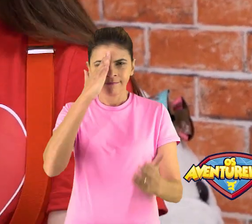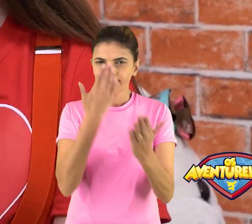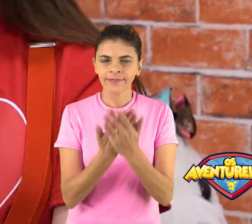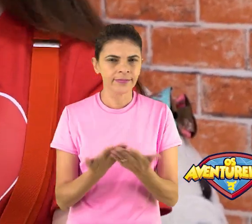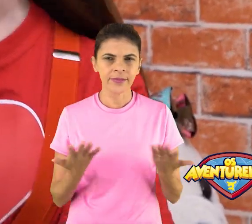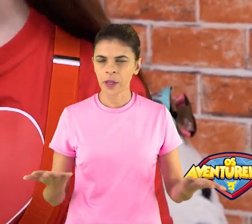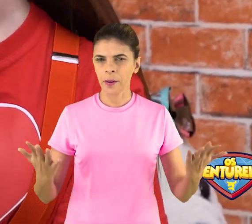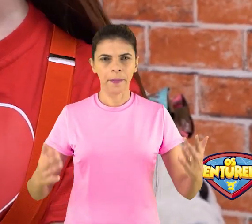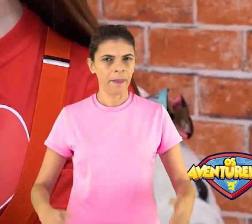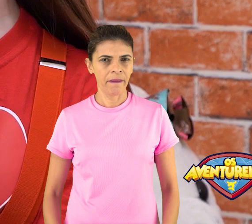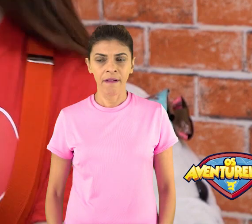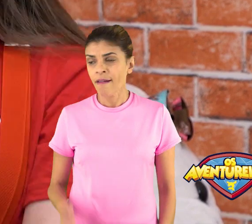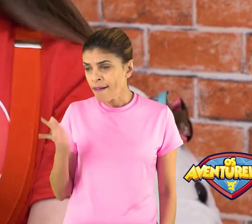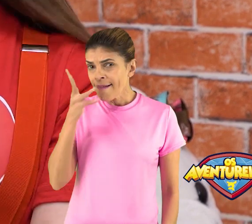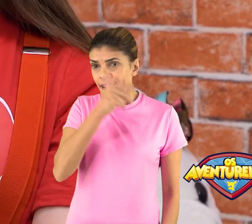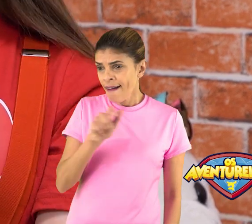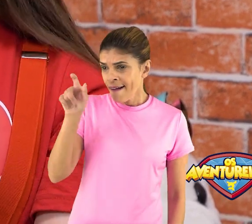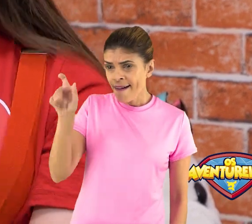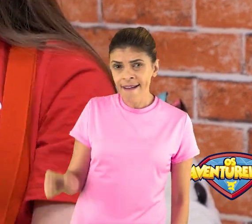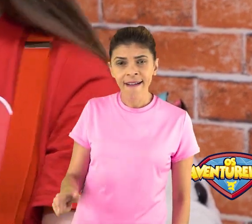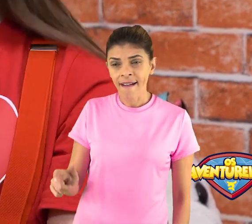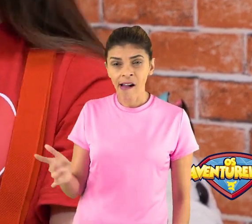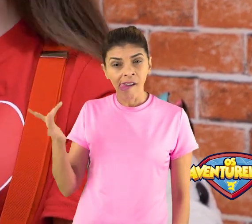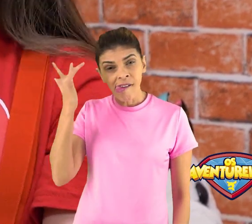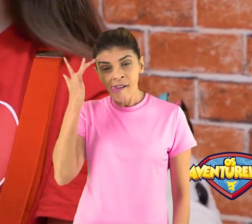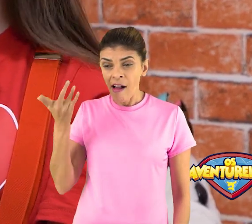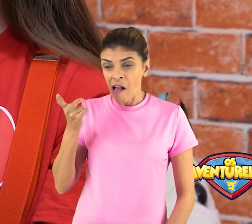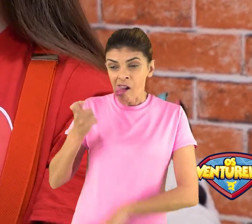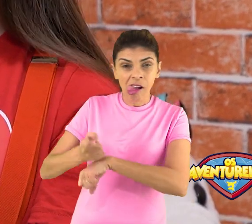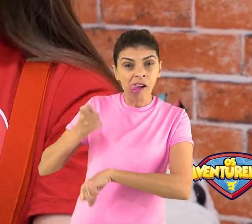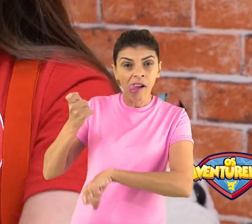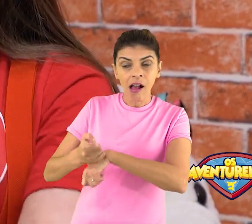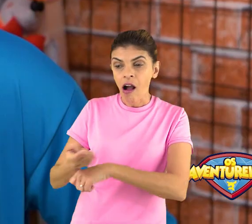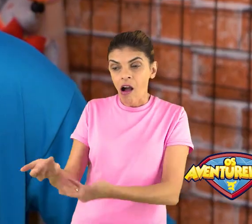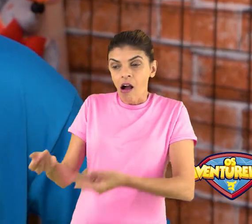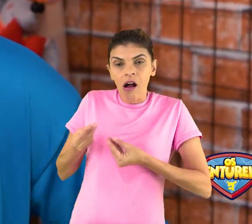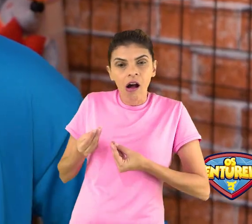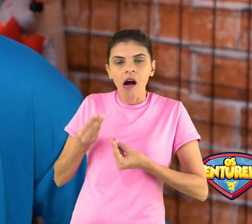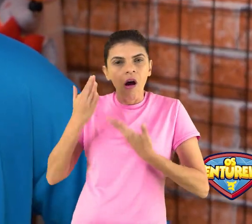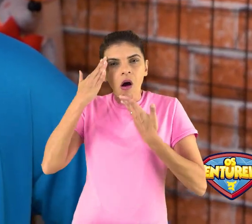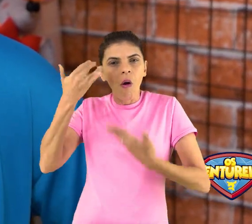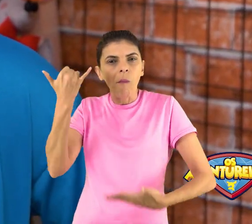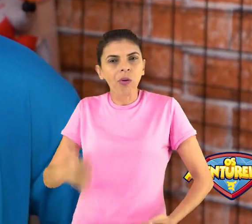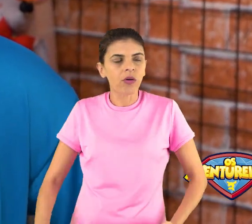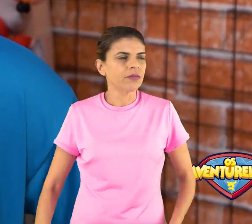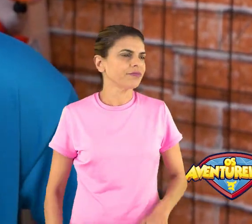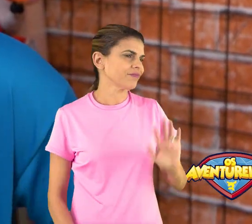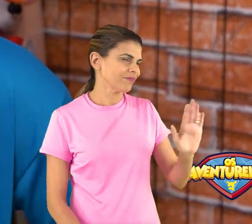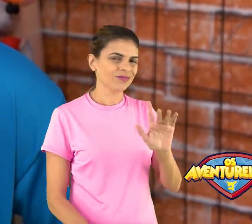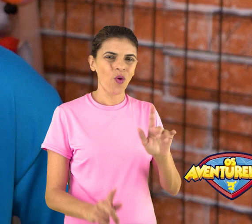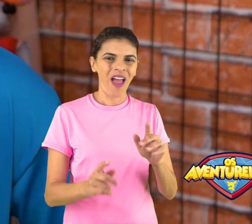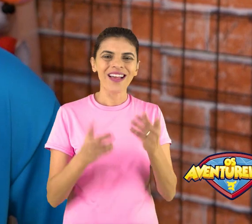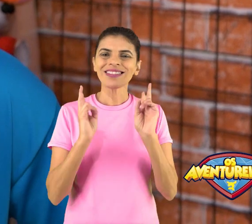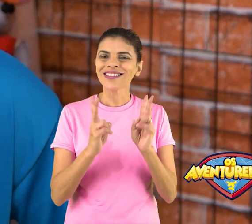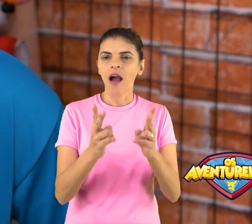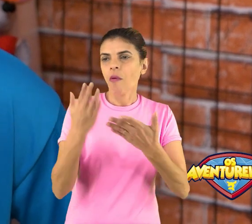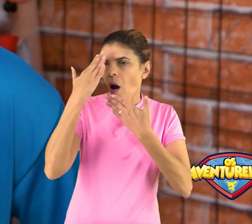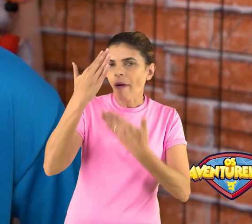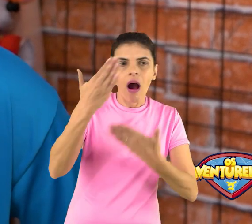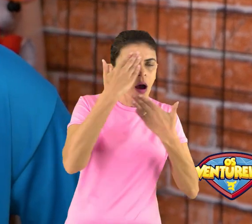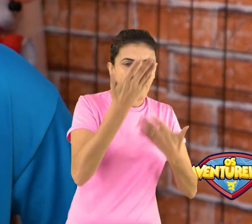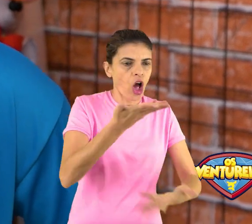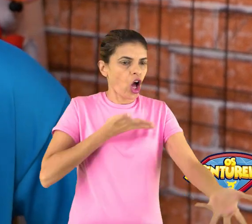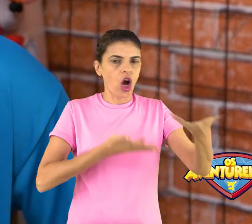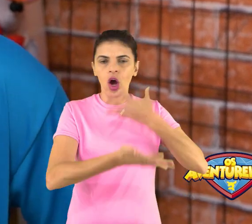Acredito nisso! Salvamos aquele Zé Mané e nem um obrigado ele deu. A gente não faz as coisas pra receber o obrigado em